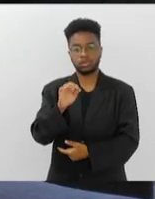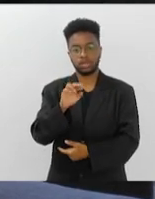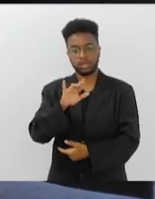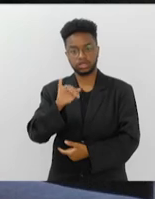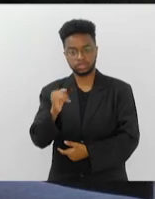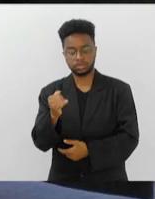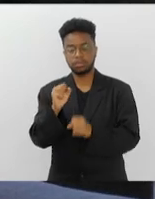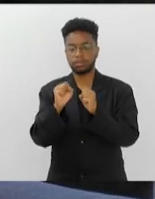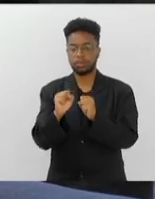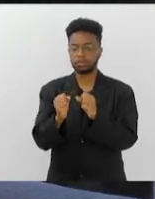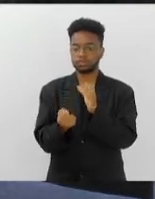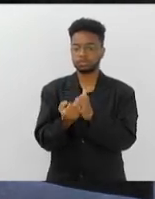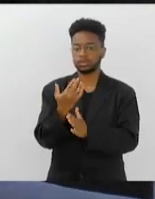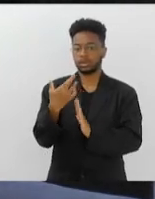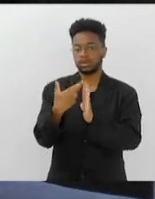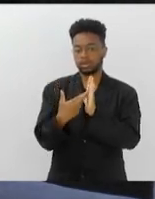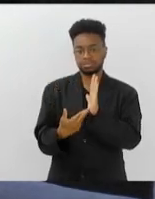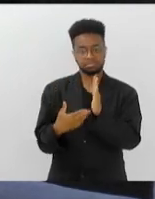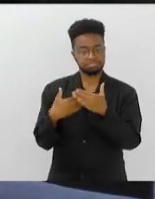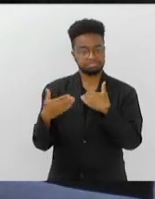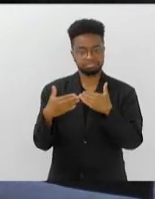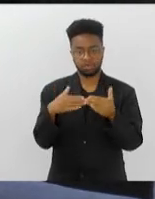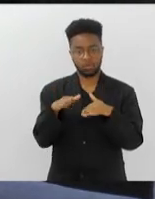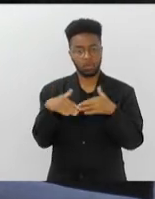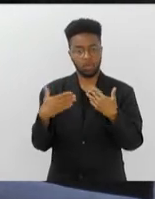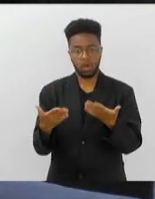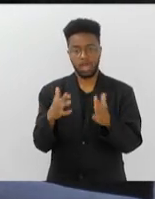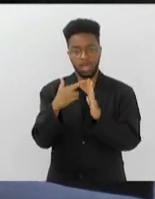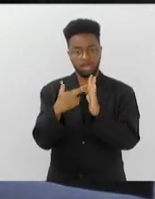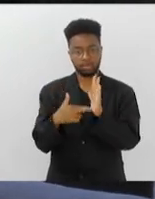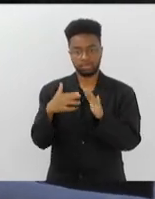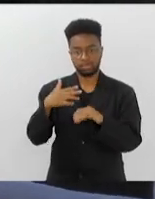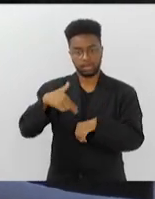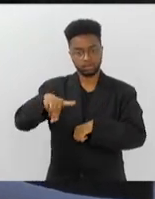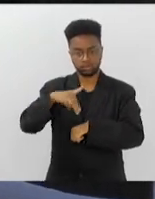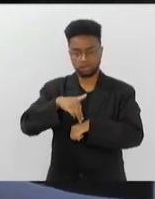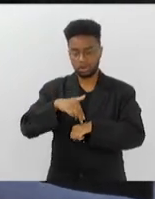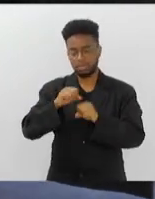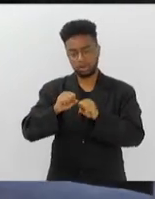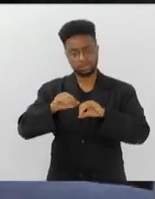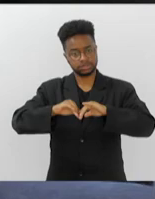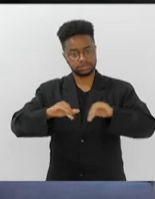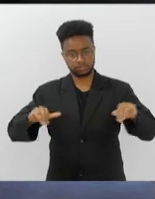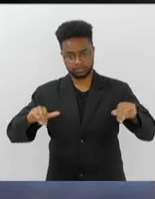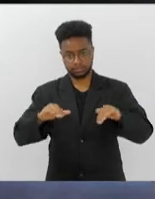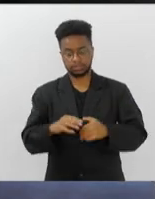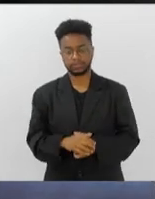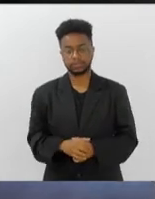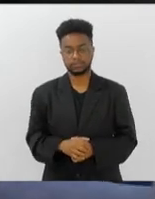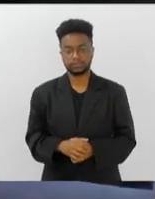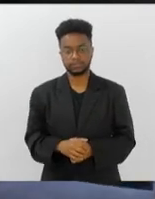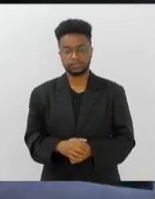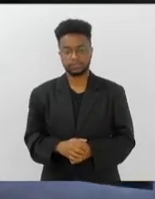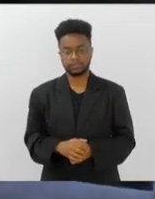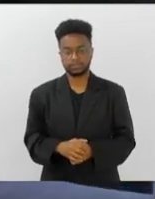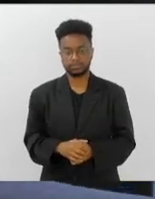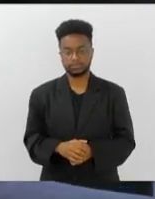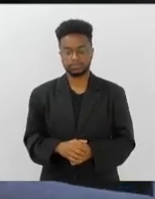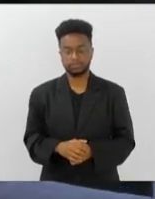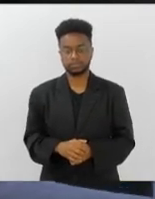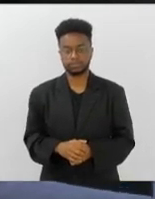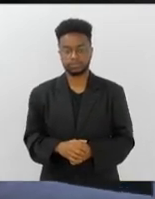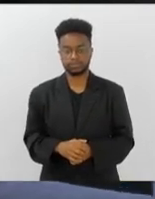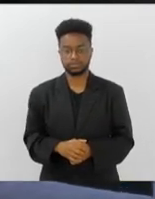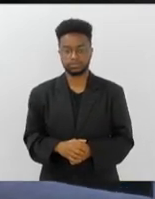regulamentar, independente da regulamentação nacional. Perfeito. O que é